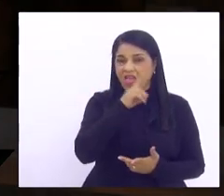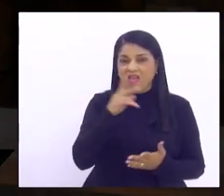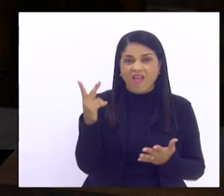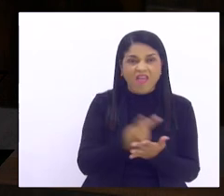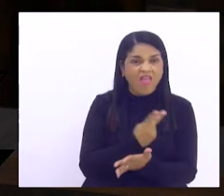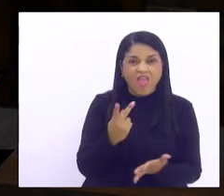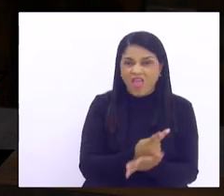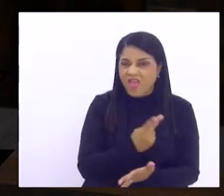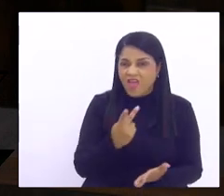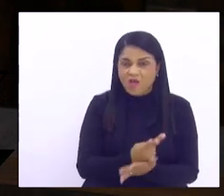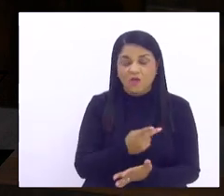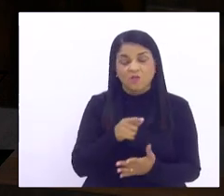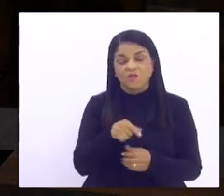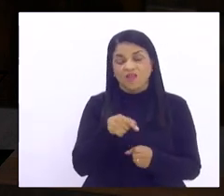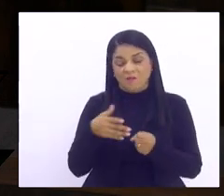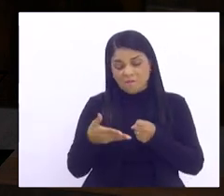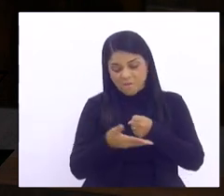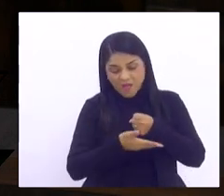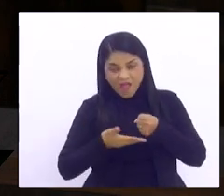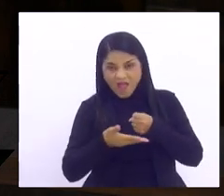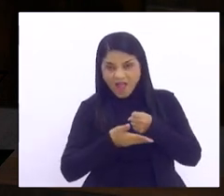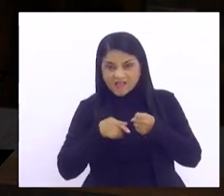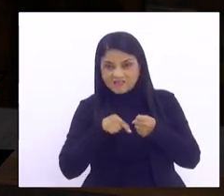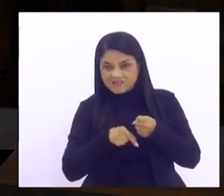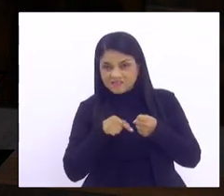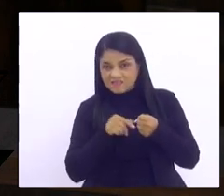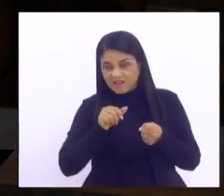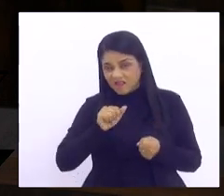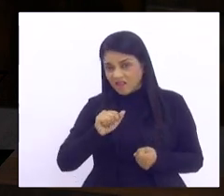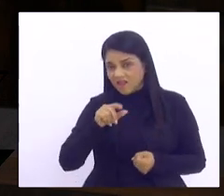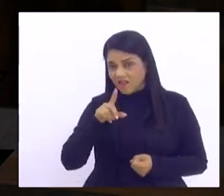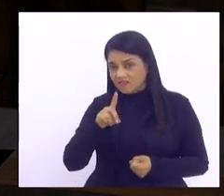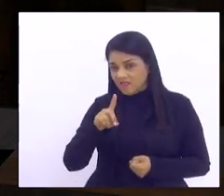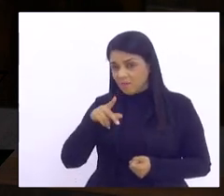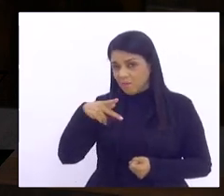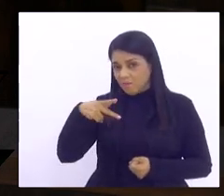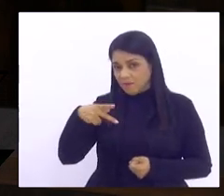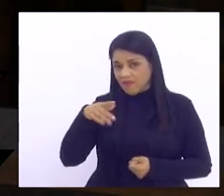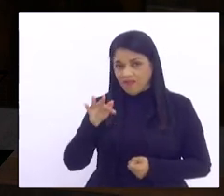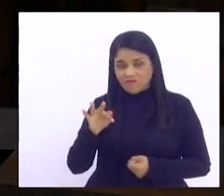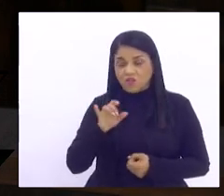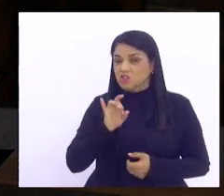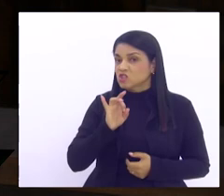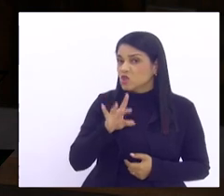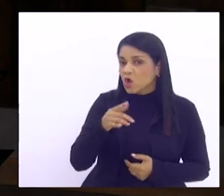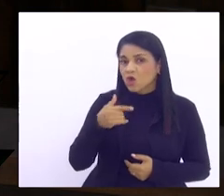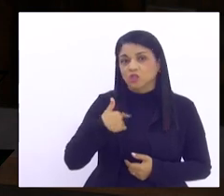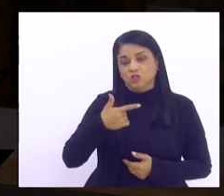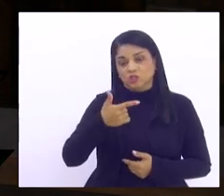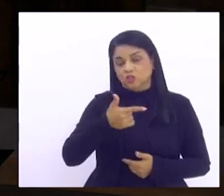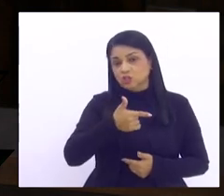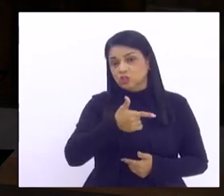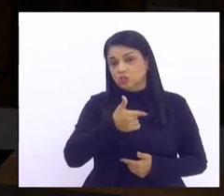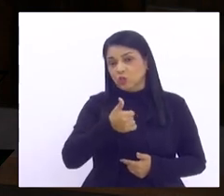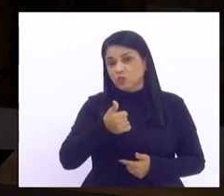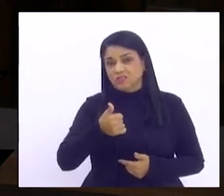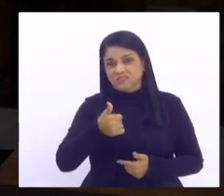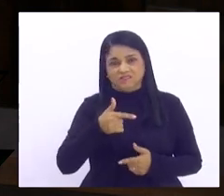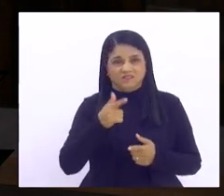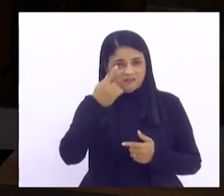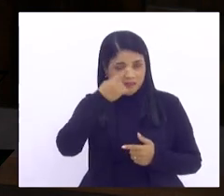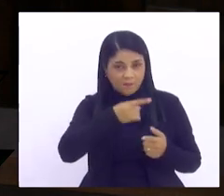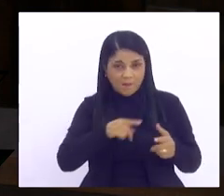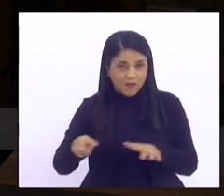sua fundamentação, ela não vale só para o aborto até 12 semanas, mas ela conduz o aborto livre